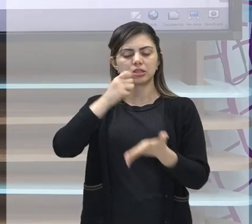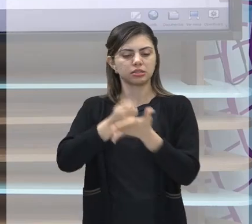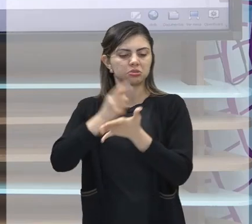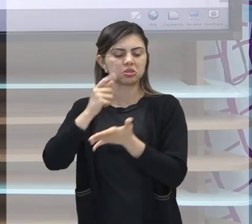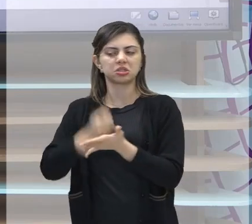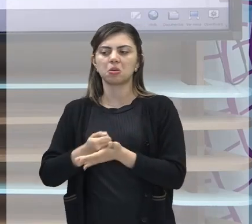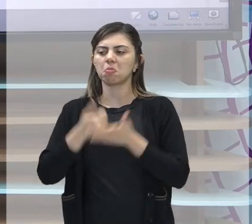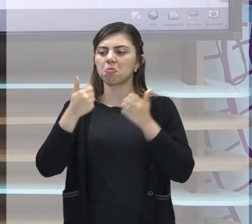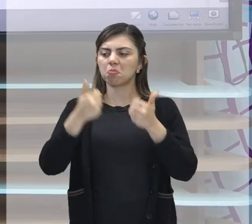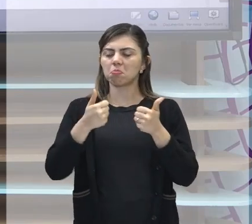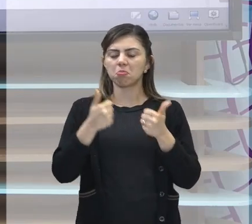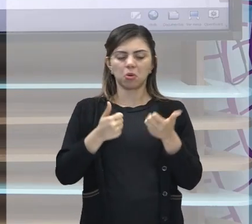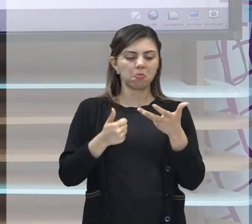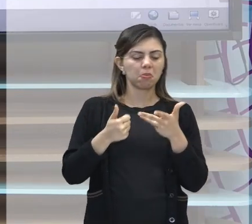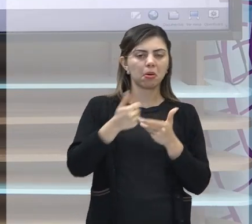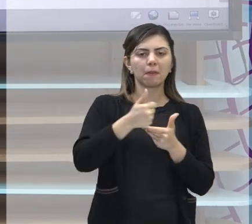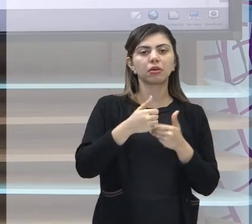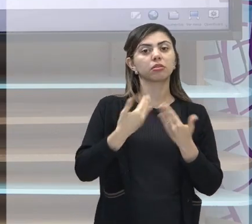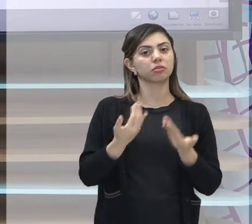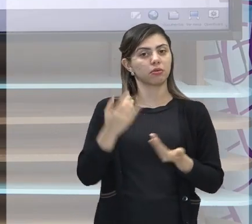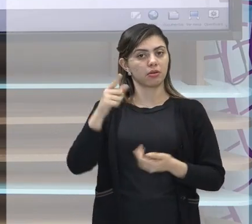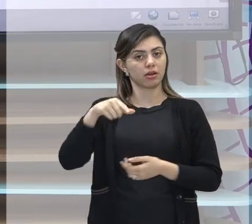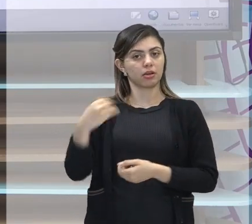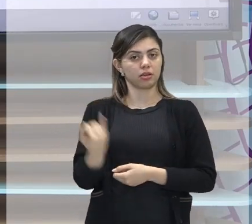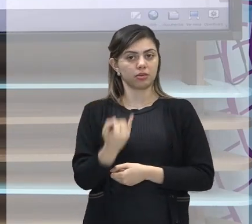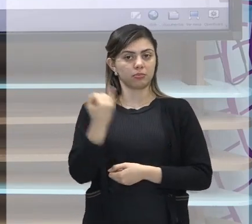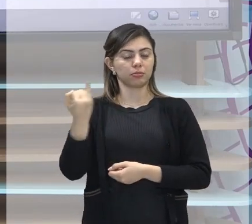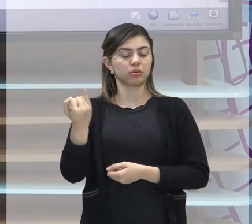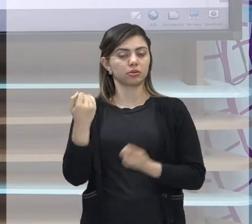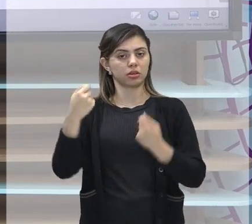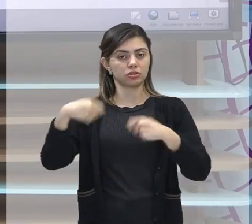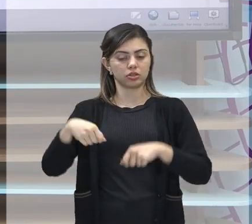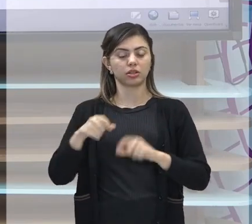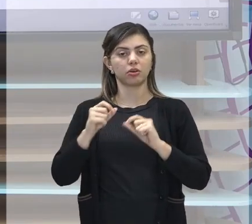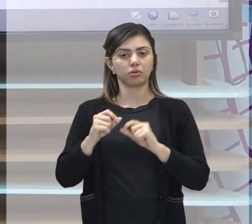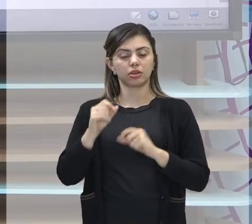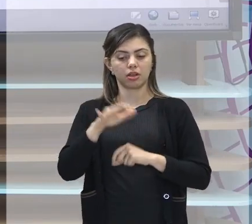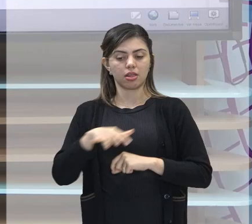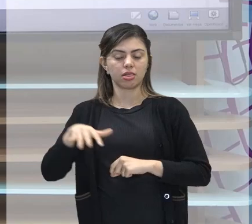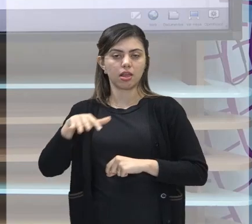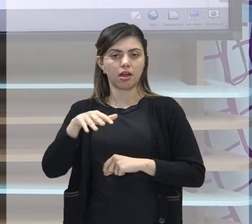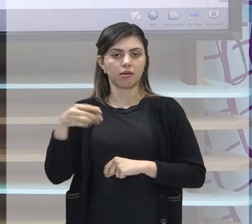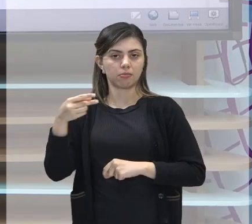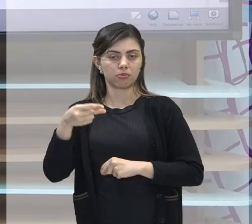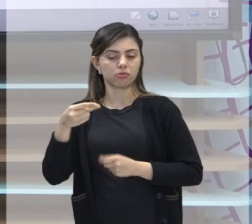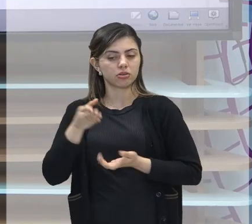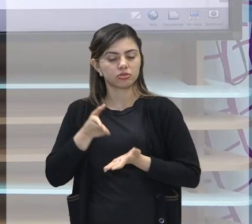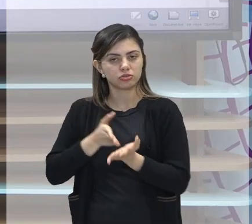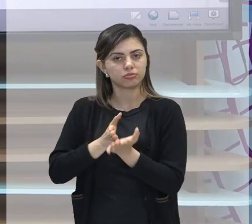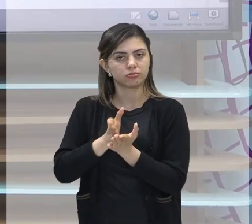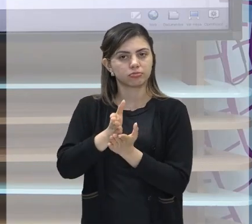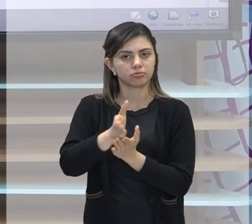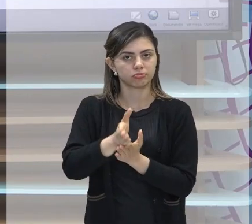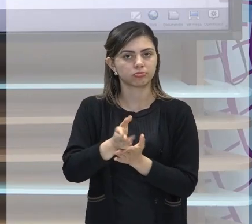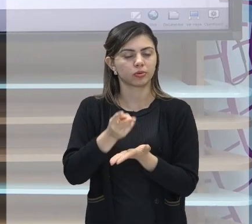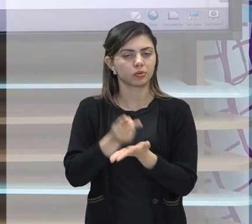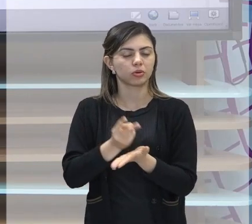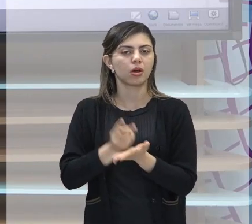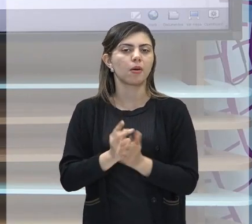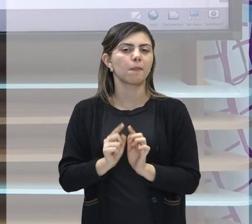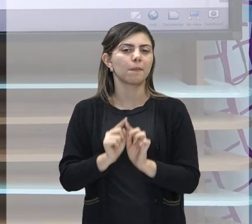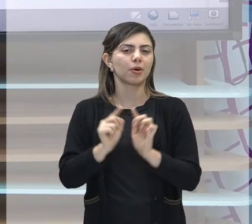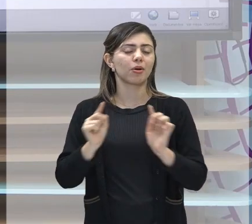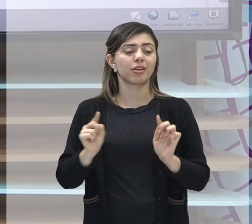decisões é muito importante para uma estabilidade política e social. Mas a partir do momento em que